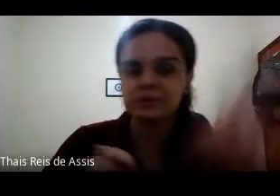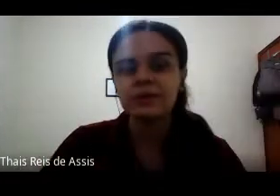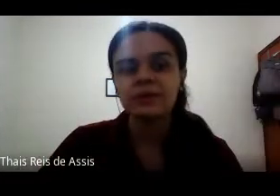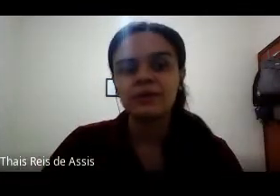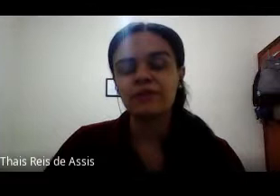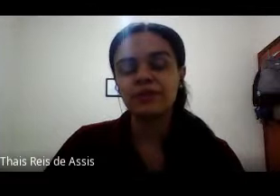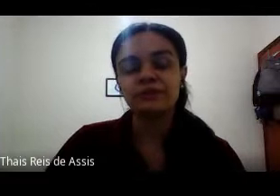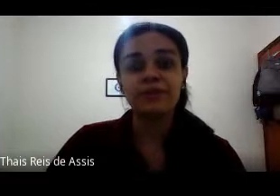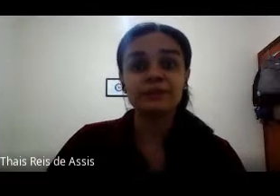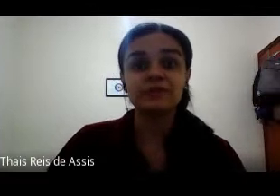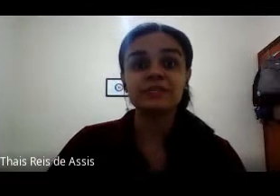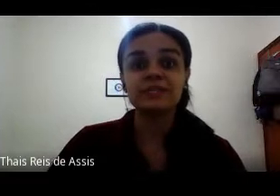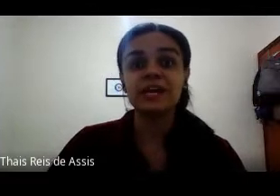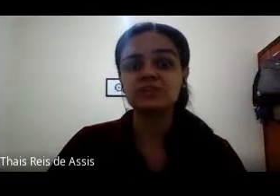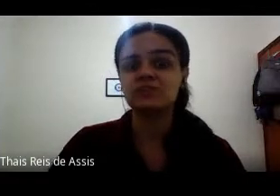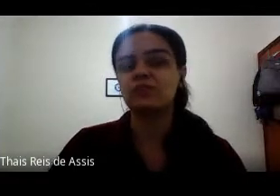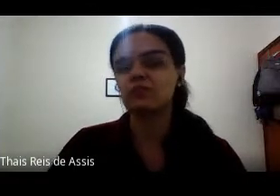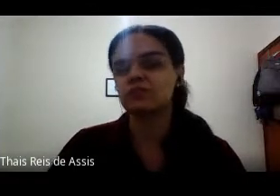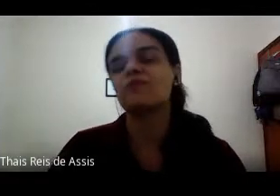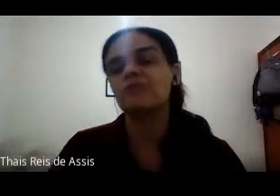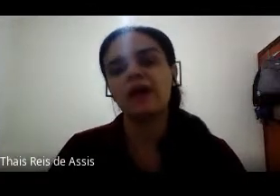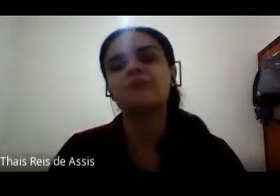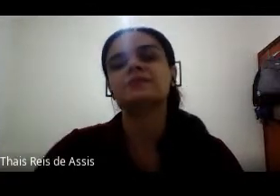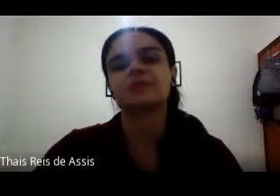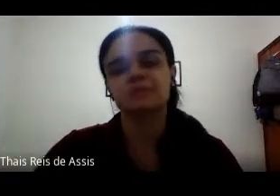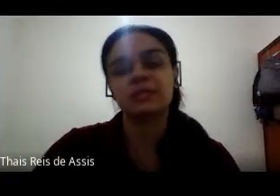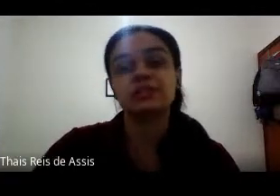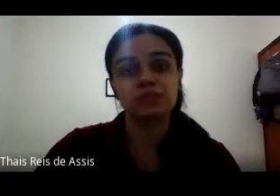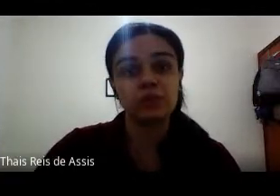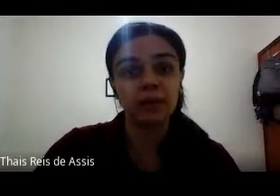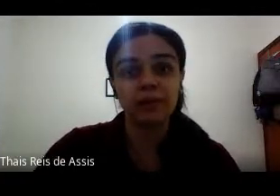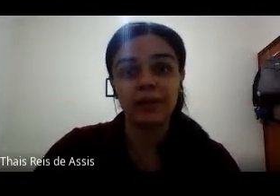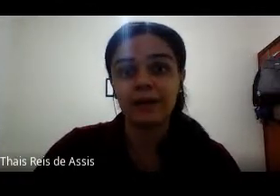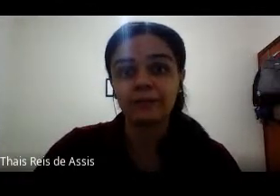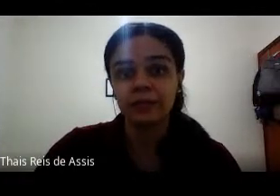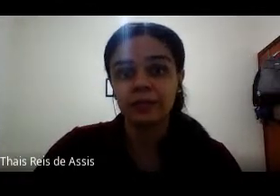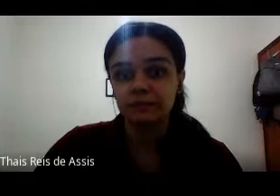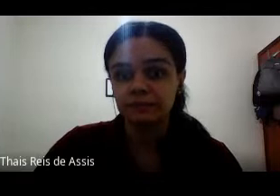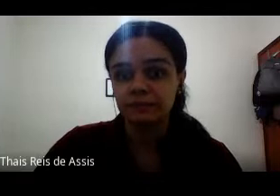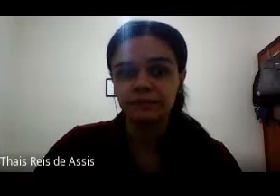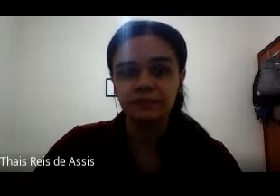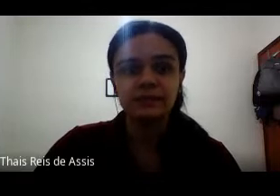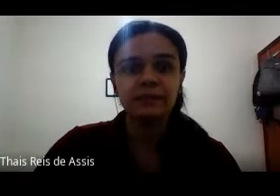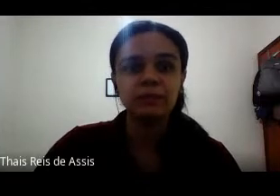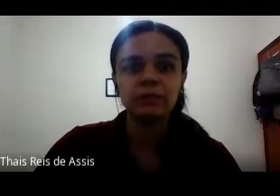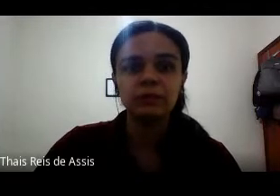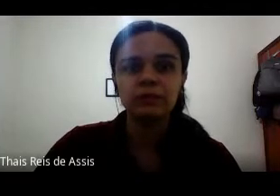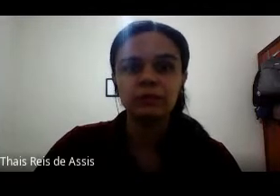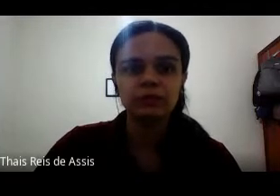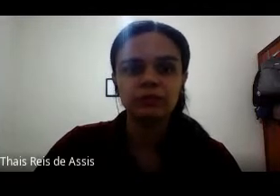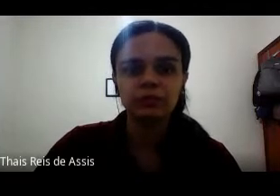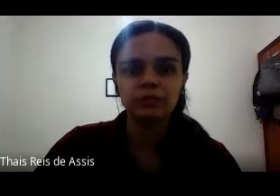vídeos, vendo informações que sejam de fontes confiáveis, que não sejam de qualquer lugar. Isso é